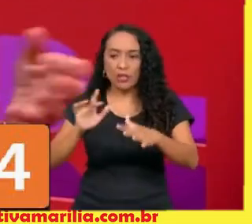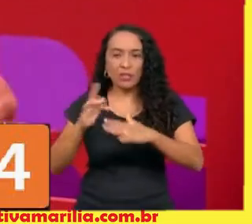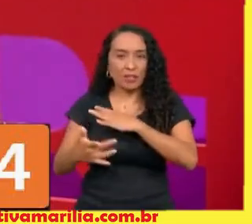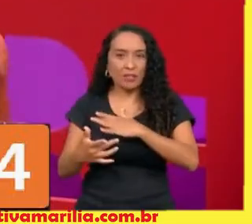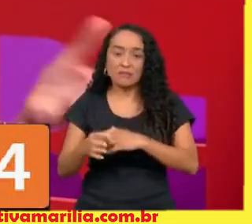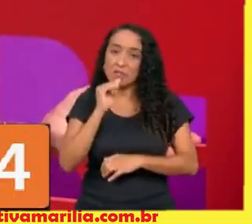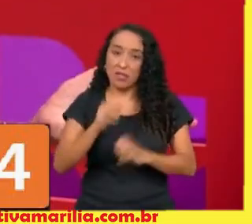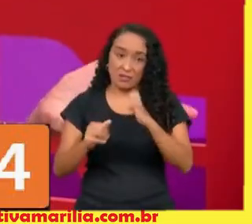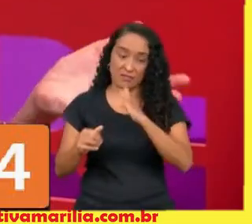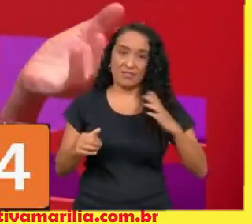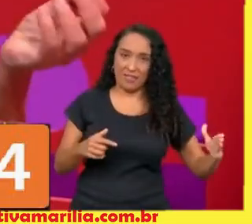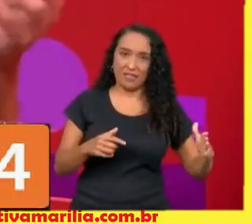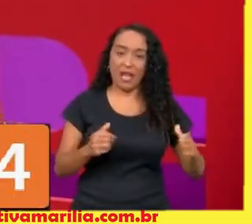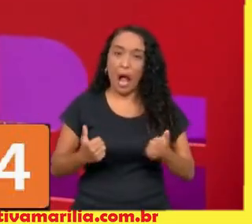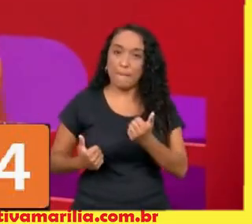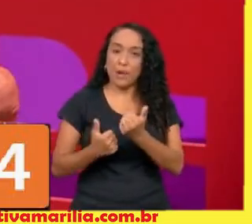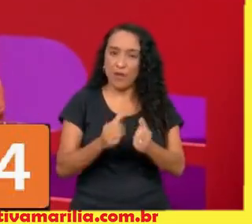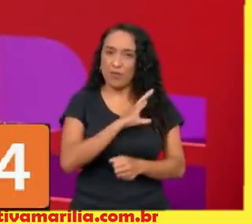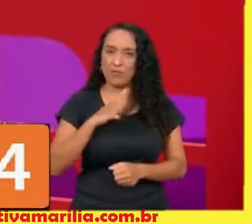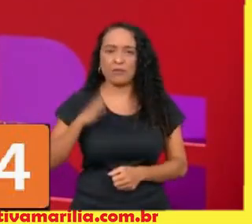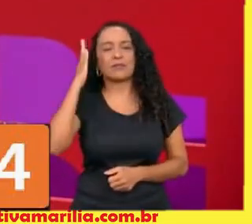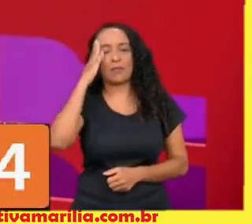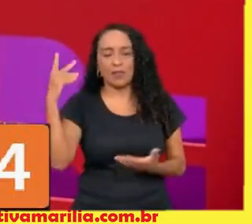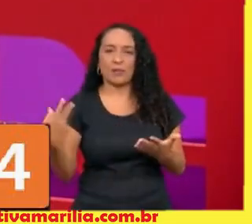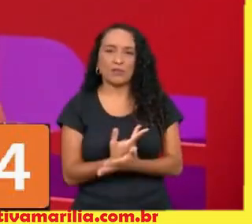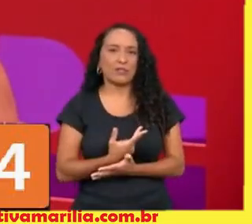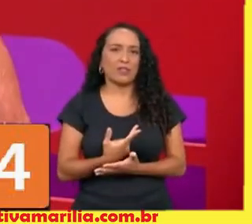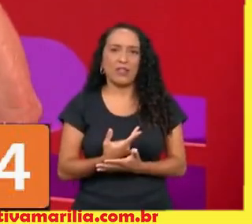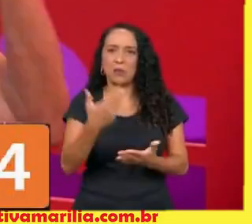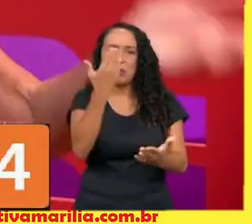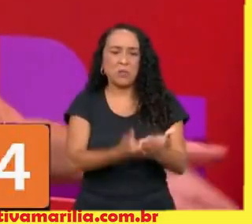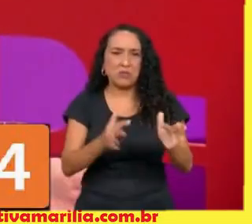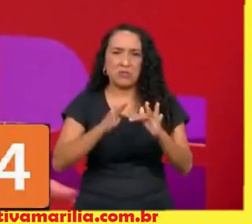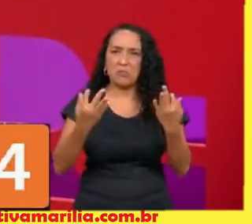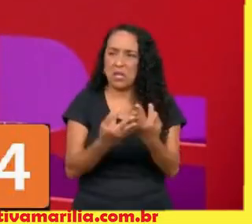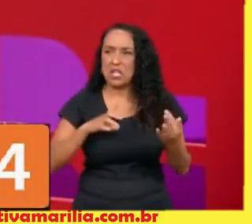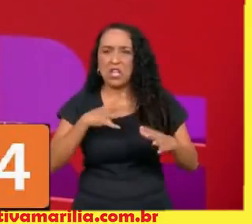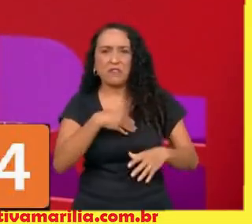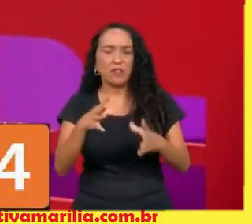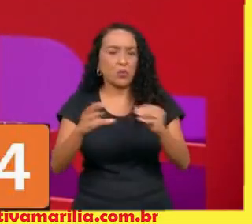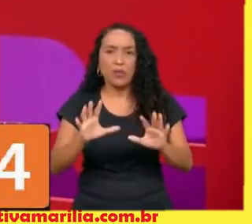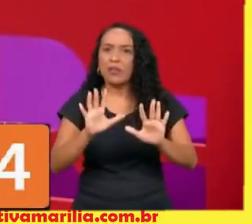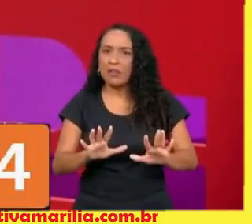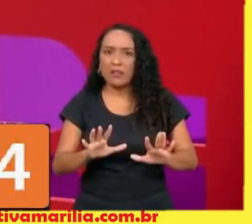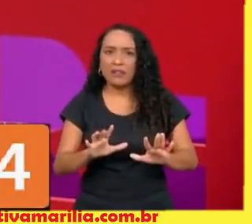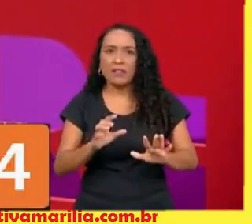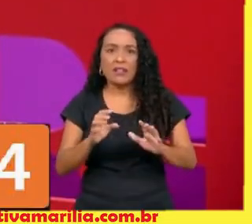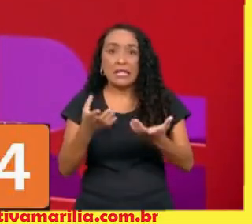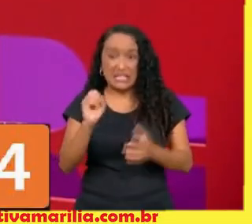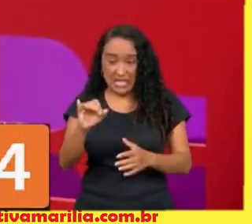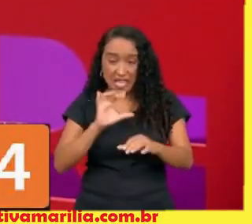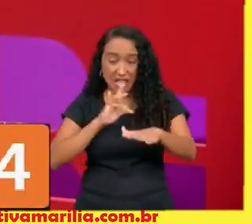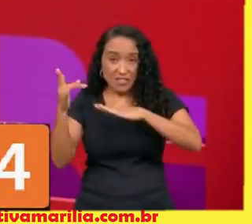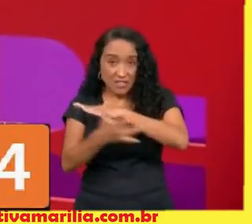apoiava a comissão e que sabia o que aconteceu e que perdeu parente e que tem filho desaparecido. Se as redes sociais,